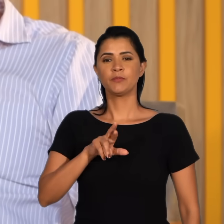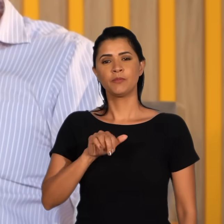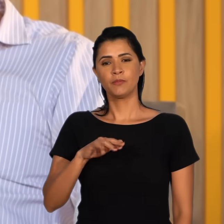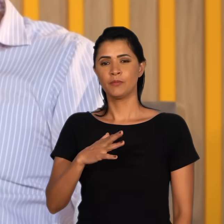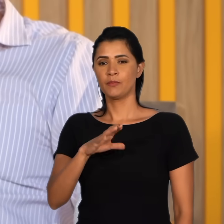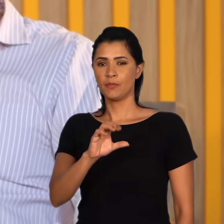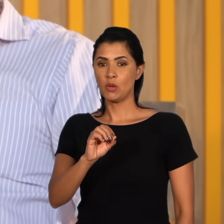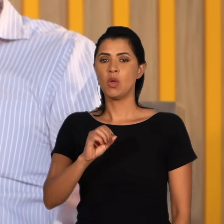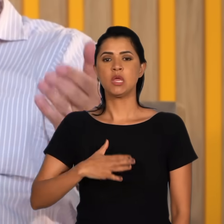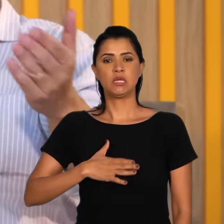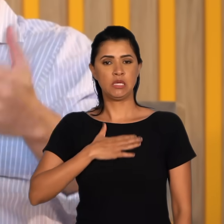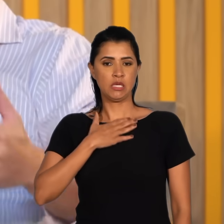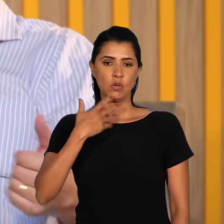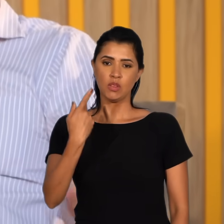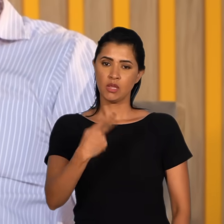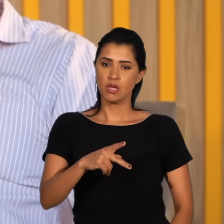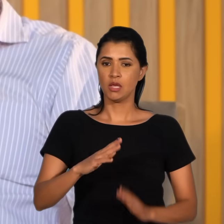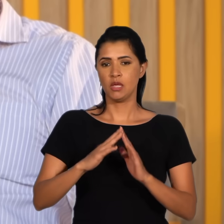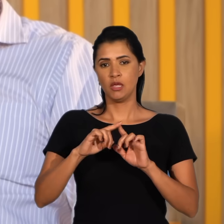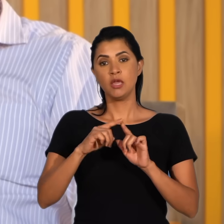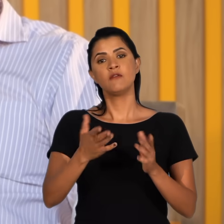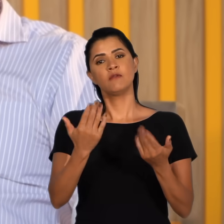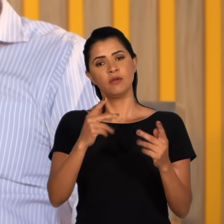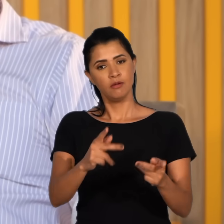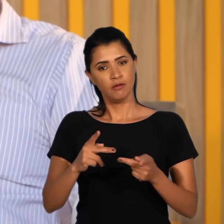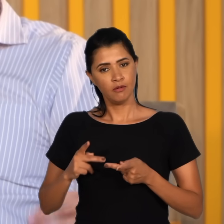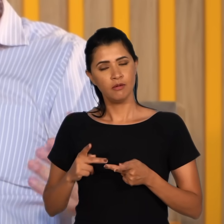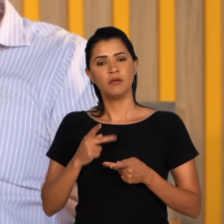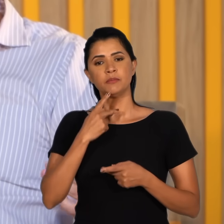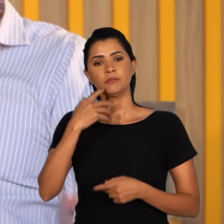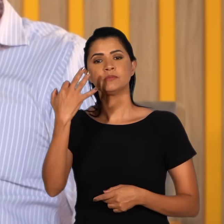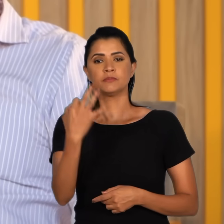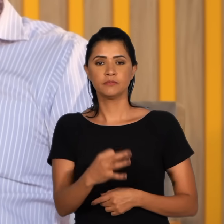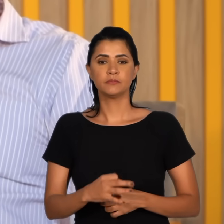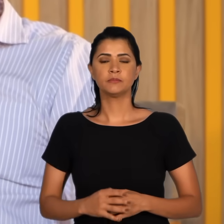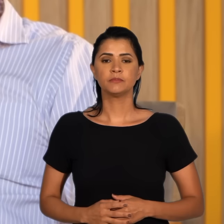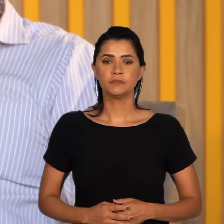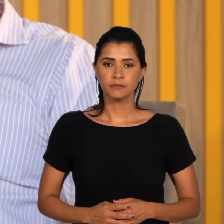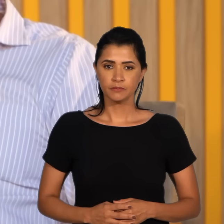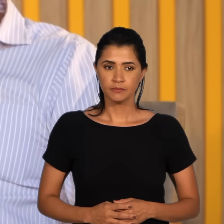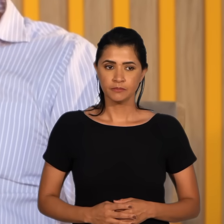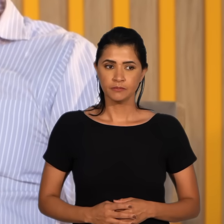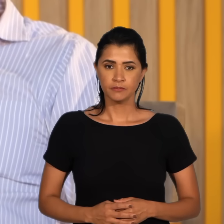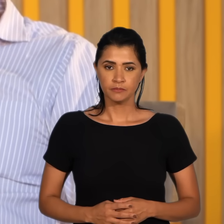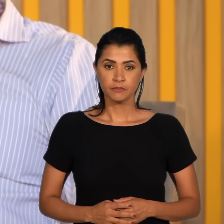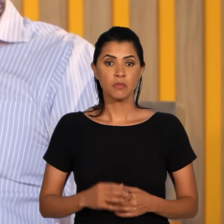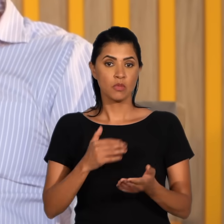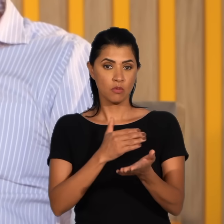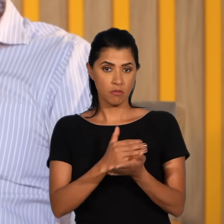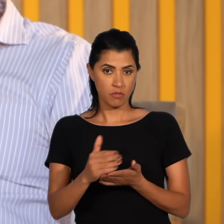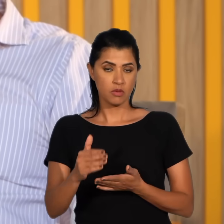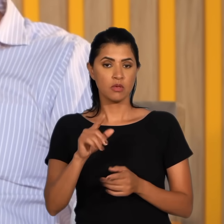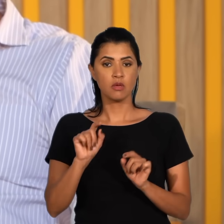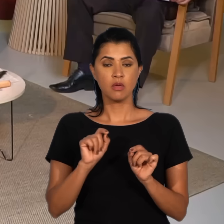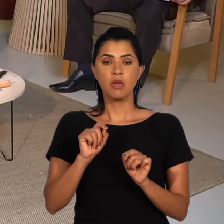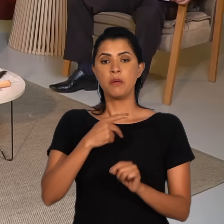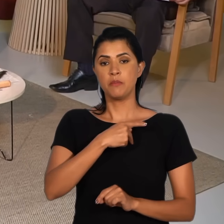Vilela ancião aqui da igreja e fica aqui o convite venha nos visitar que vai ser certamente você vai ser muito bem recebido e agora pra gente começar